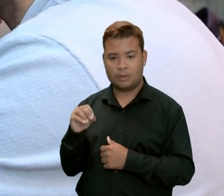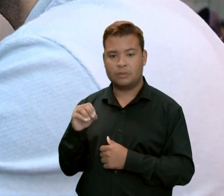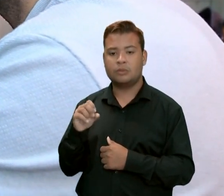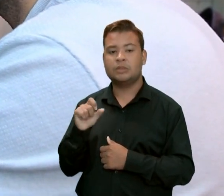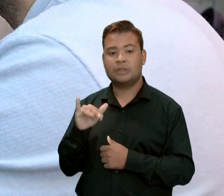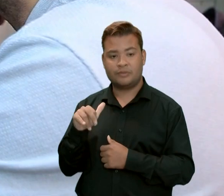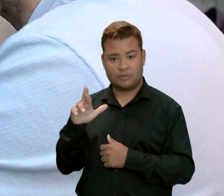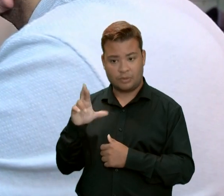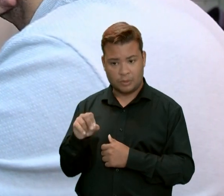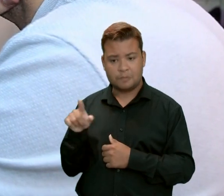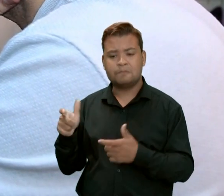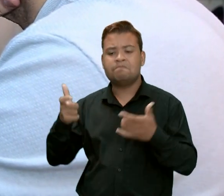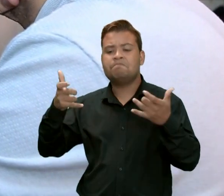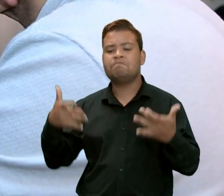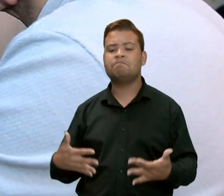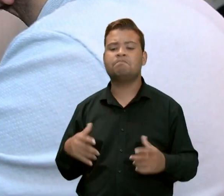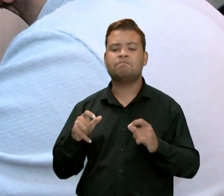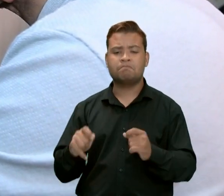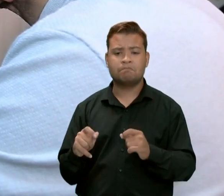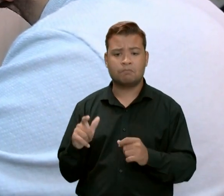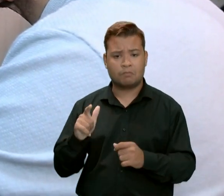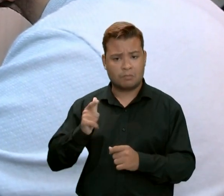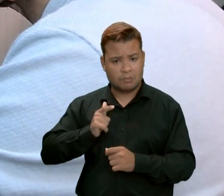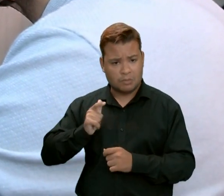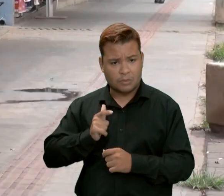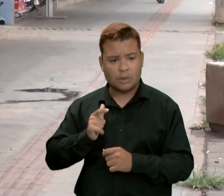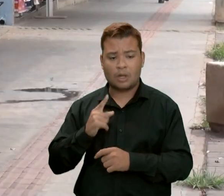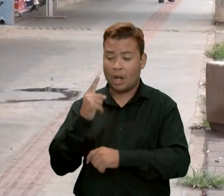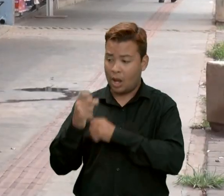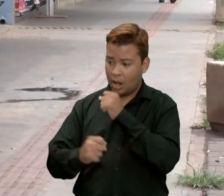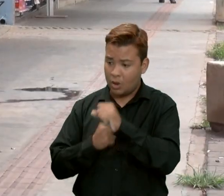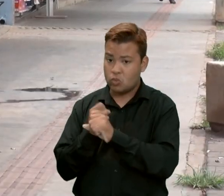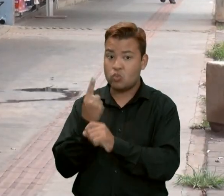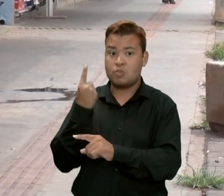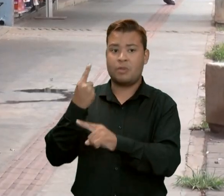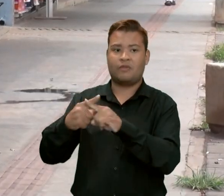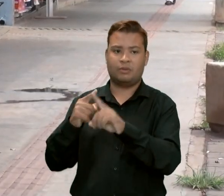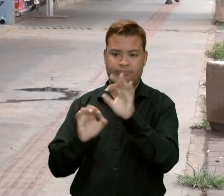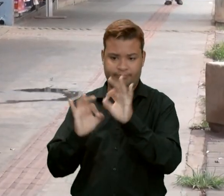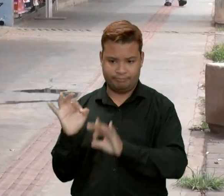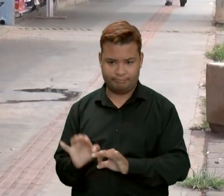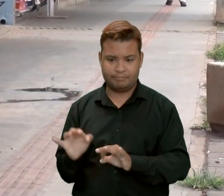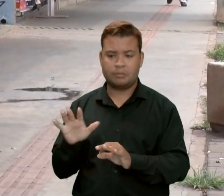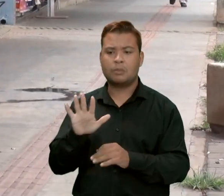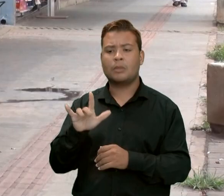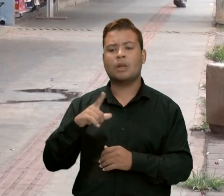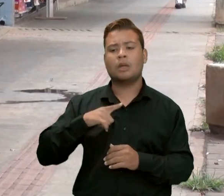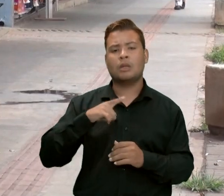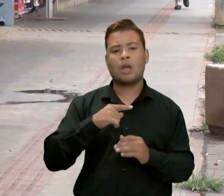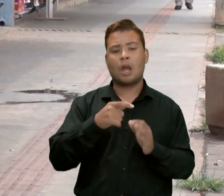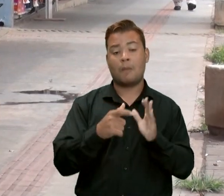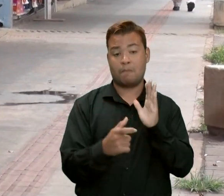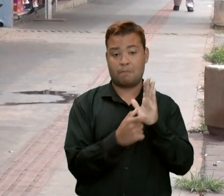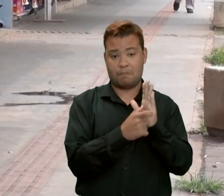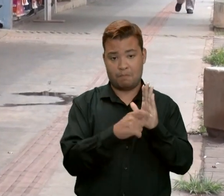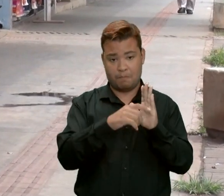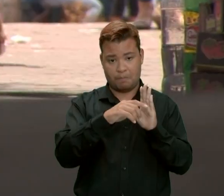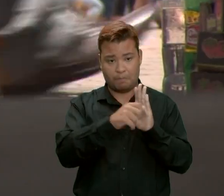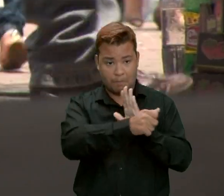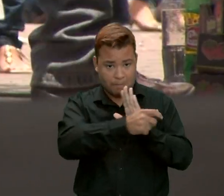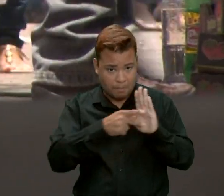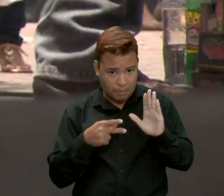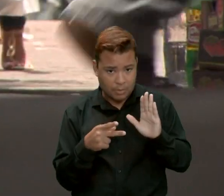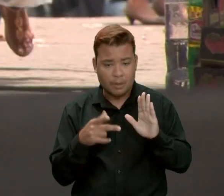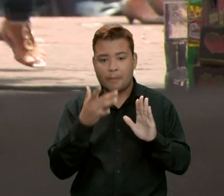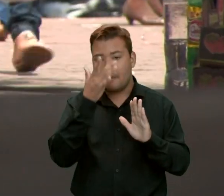explica ainda que eles são feitos cerca de uma vez ao ano. Com o programa desenvolvido, os usuários respondem